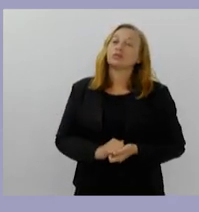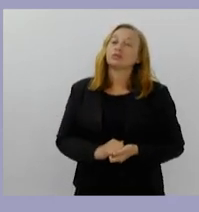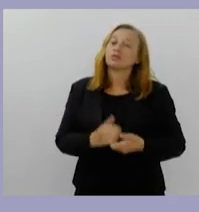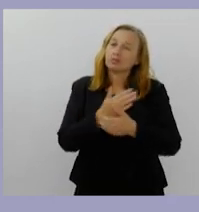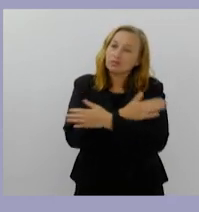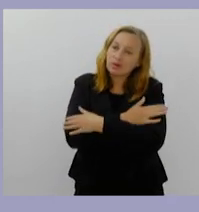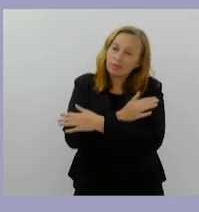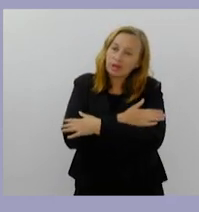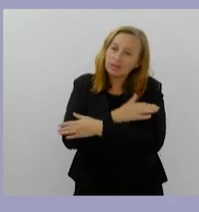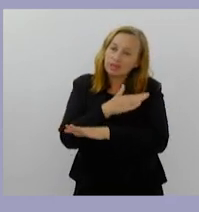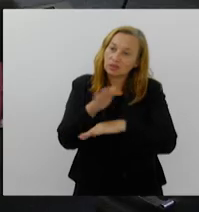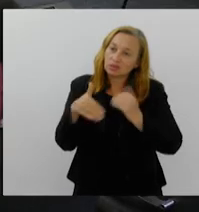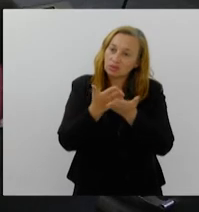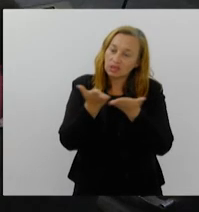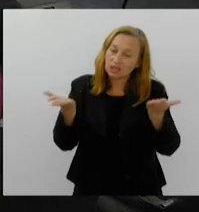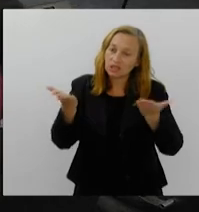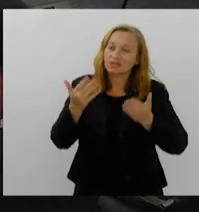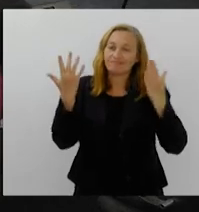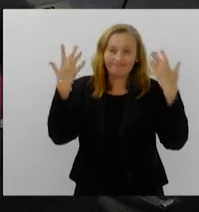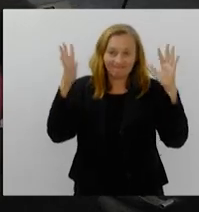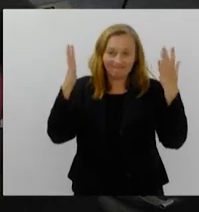grande abraço a todos.